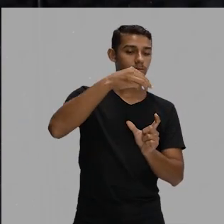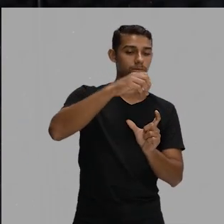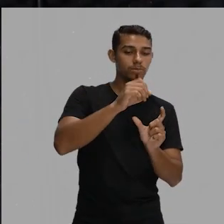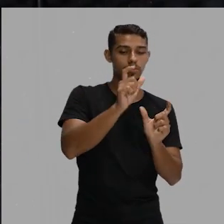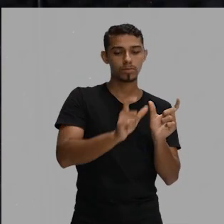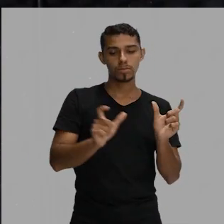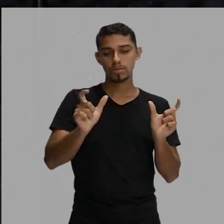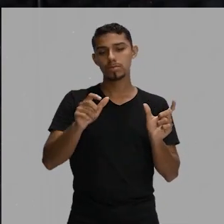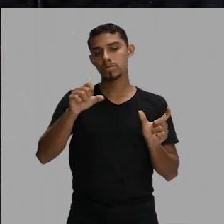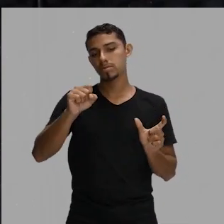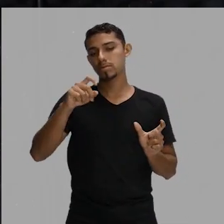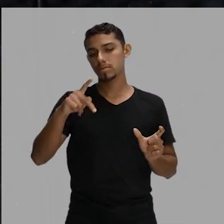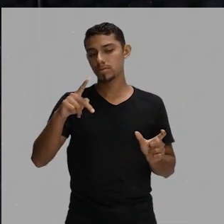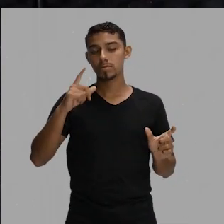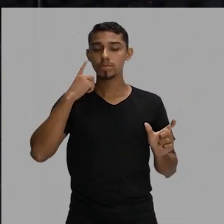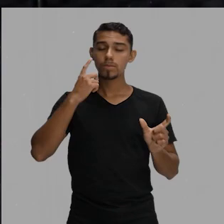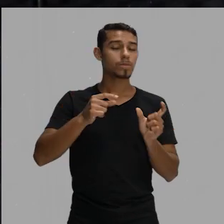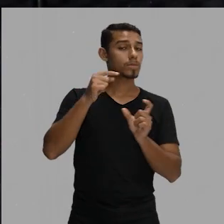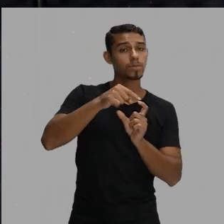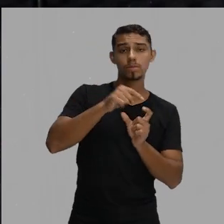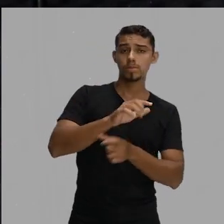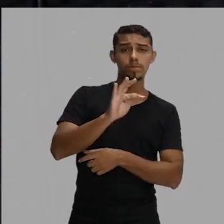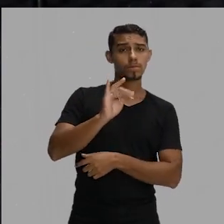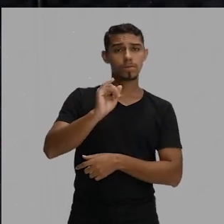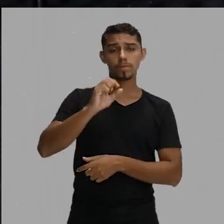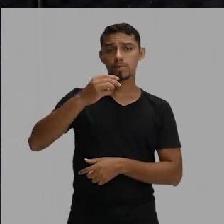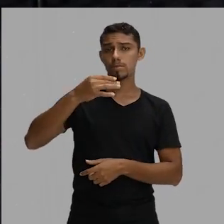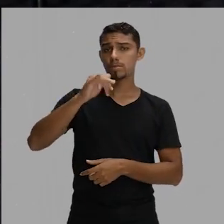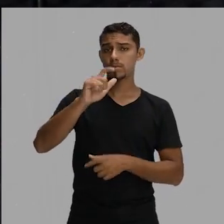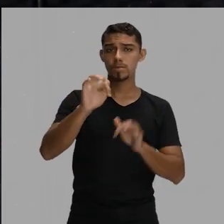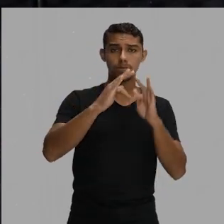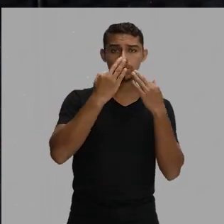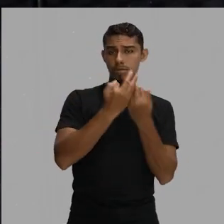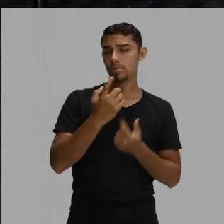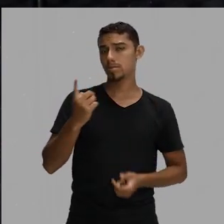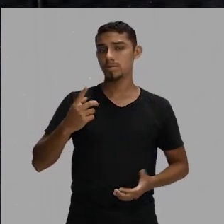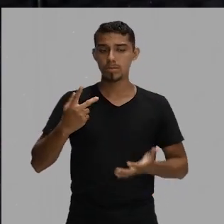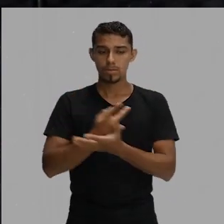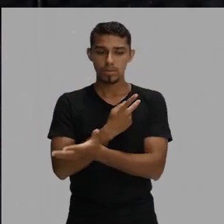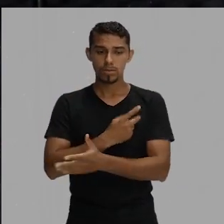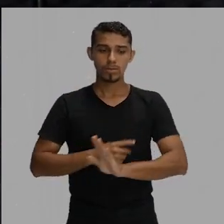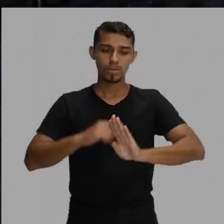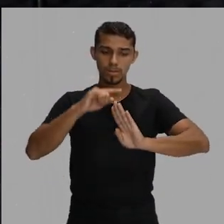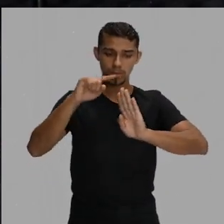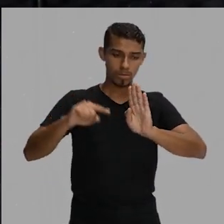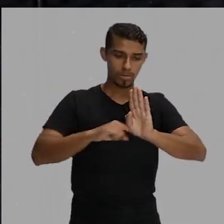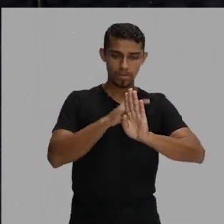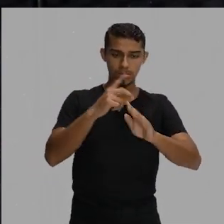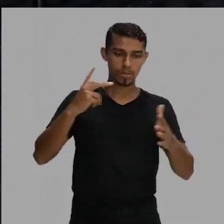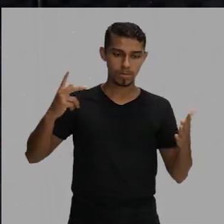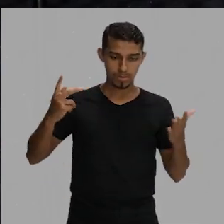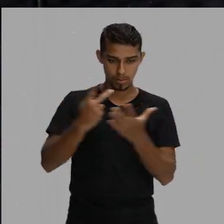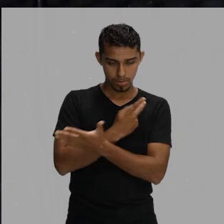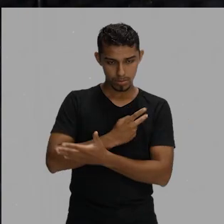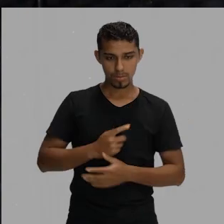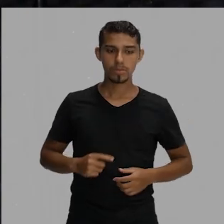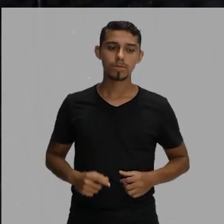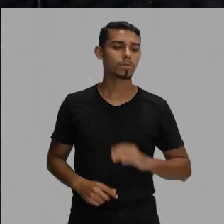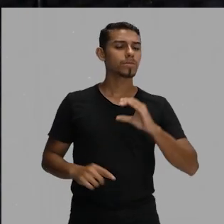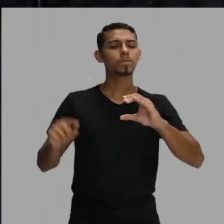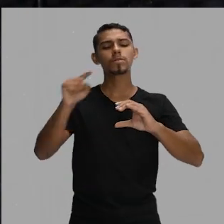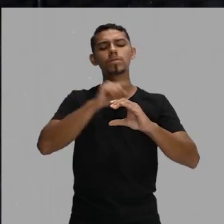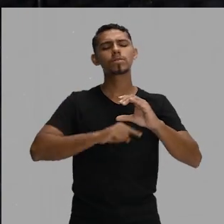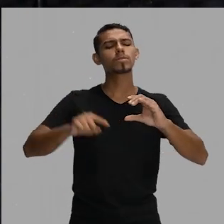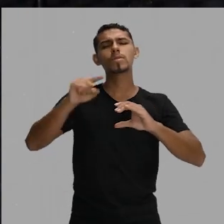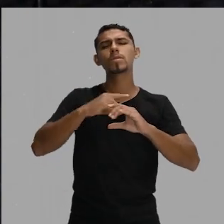gênero e não a denominação da família. Por isso que está errada essa letra B, ok? O que diz a letra